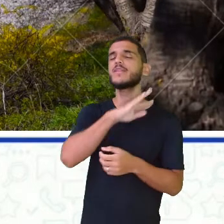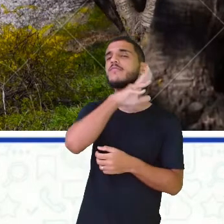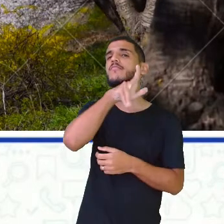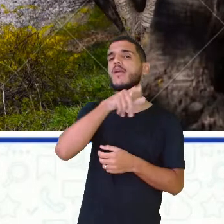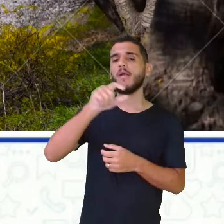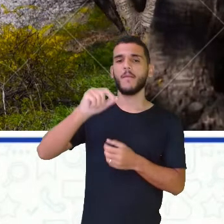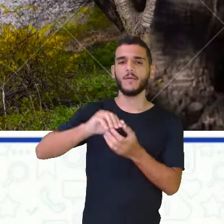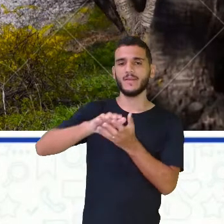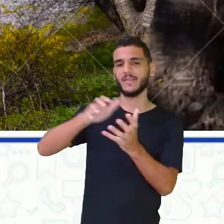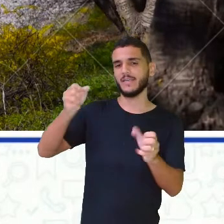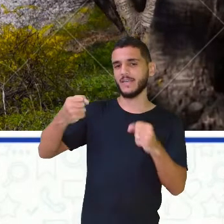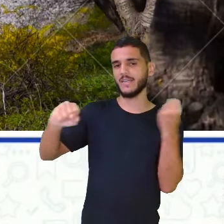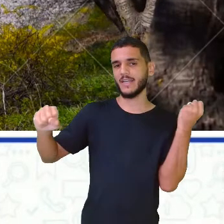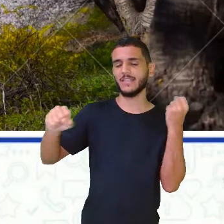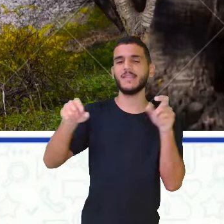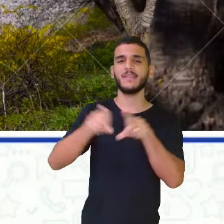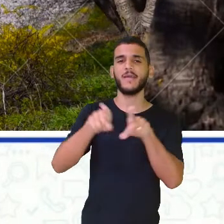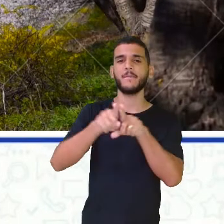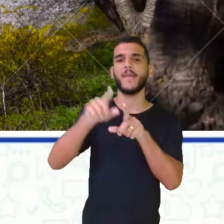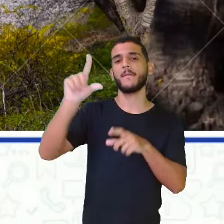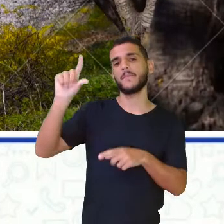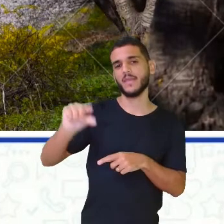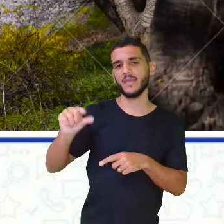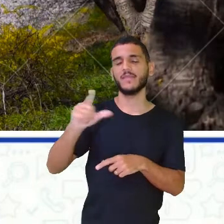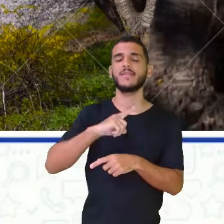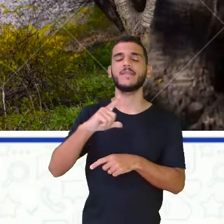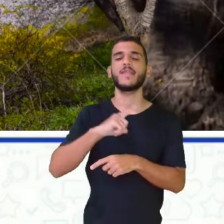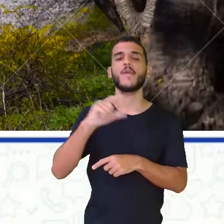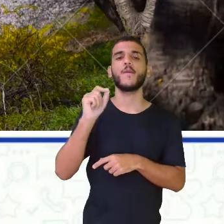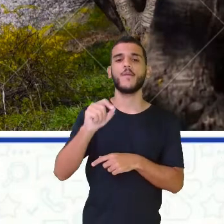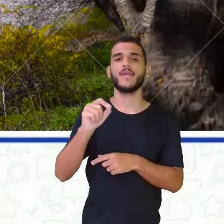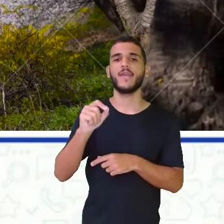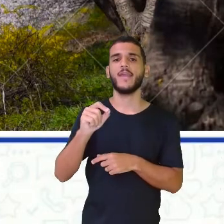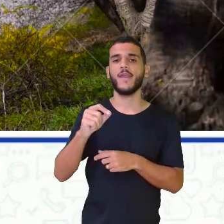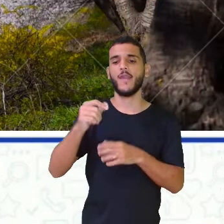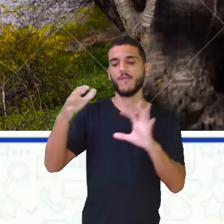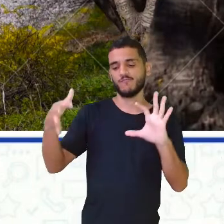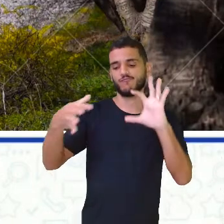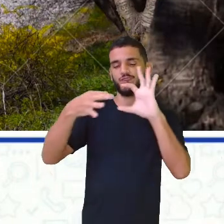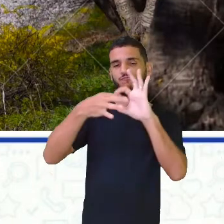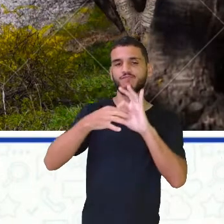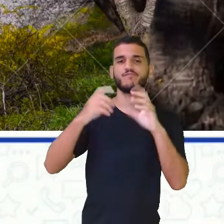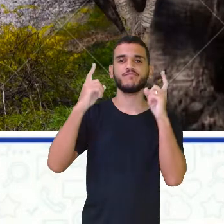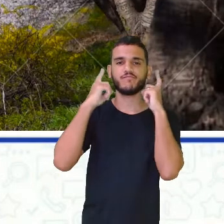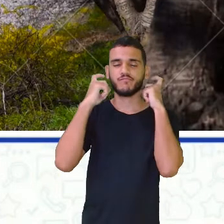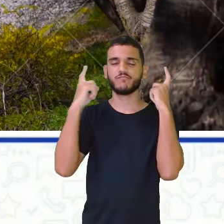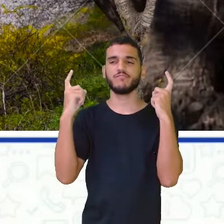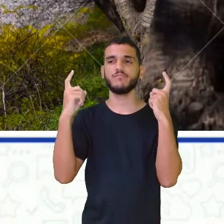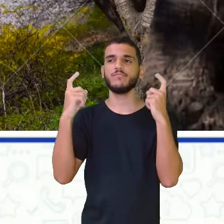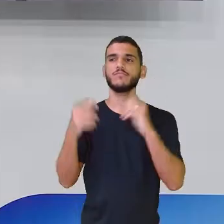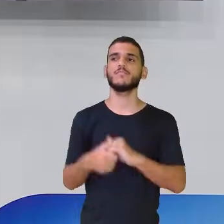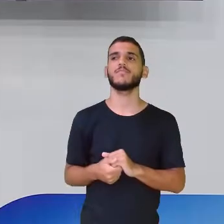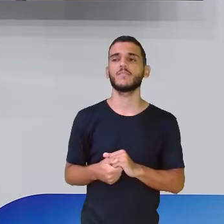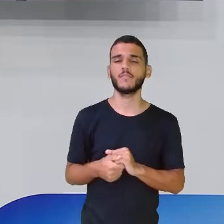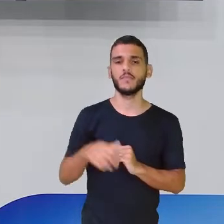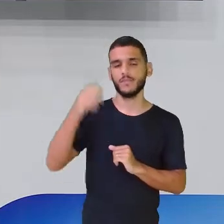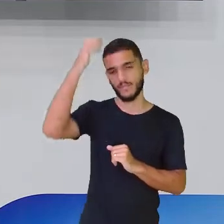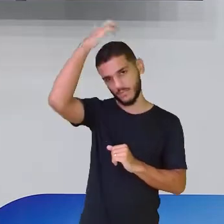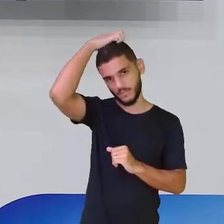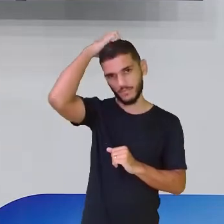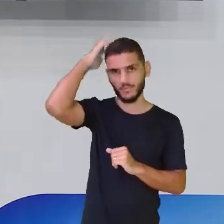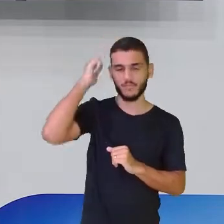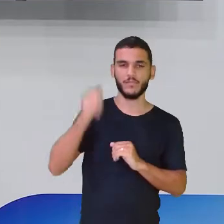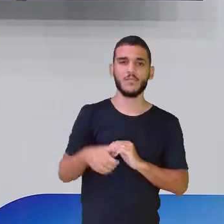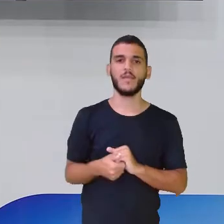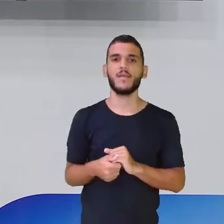terra tem a sua própria assinatura acústica. Então, isso aí começou com as pesquisas do Schaefer, mas aí ele foi agregando,